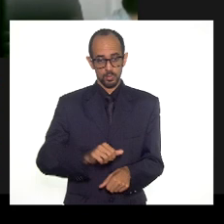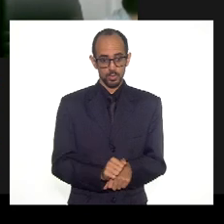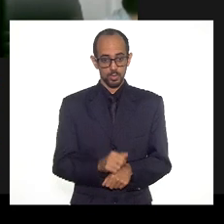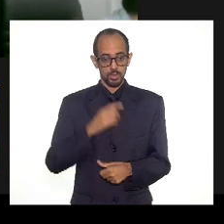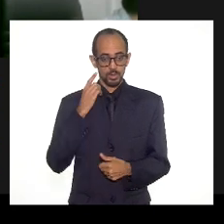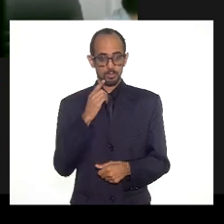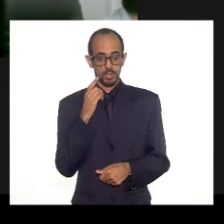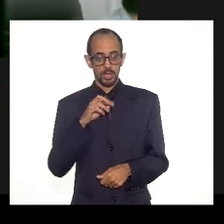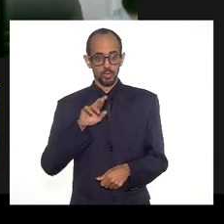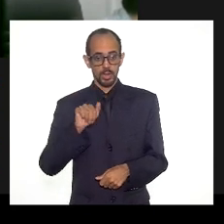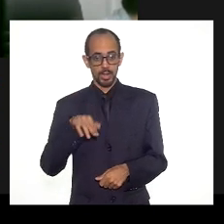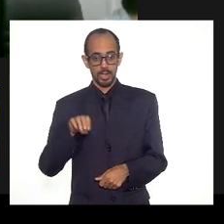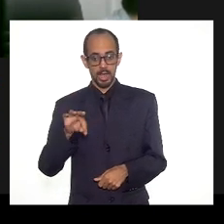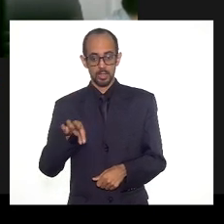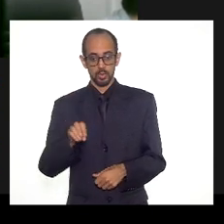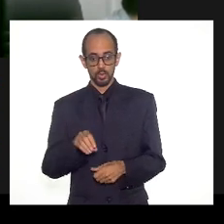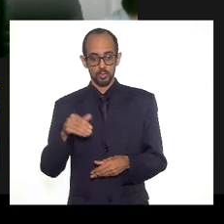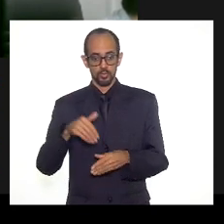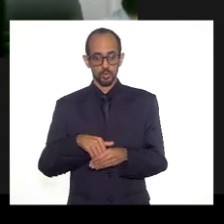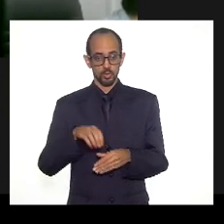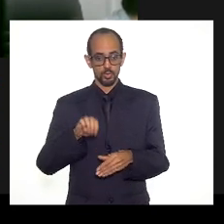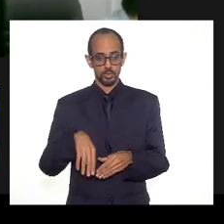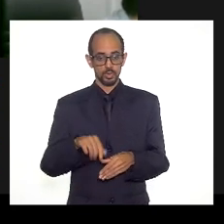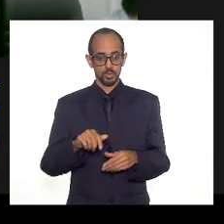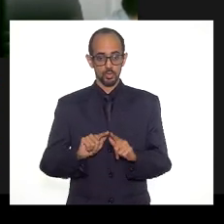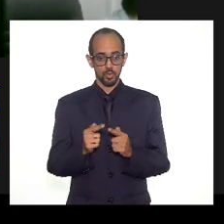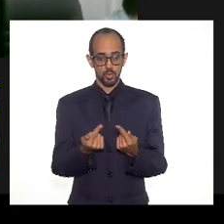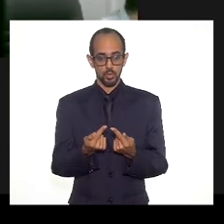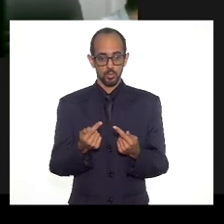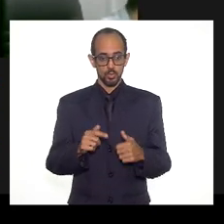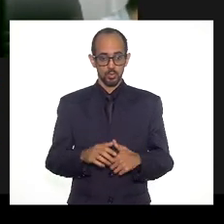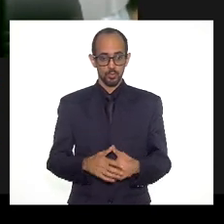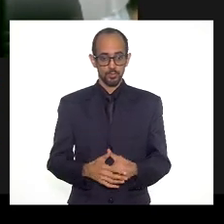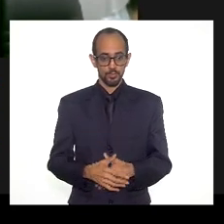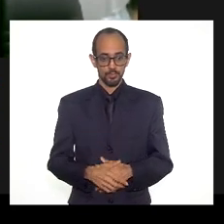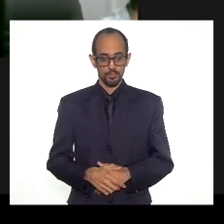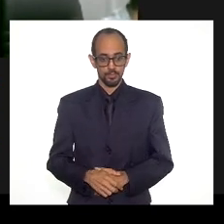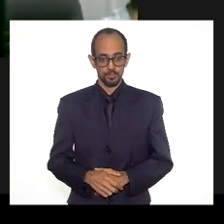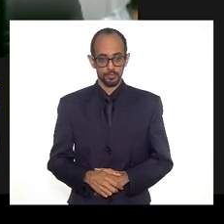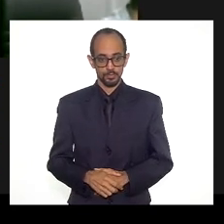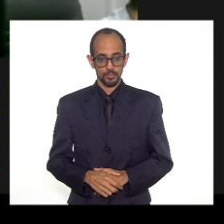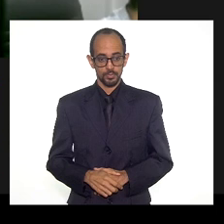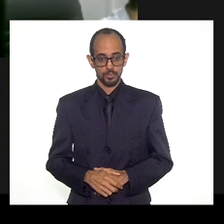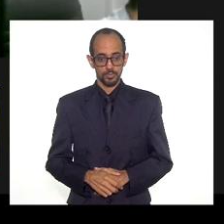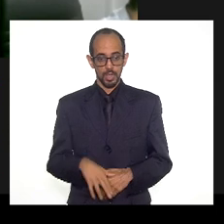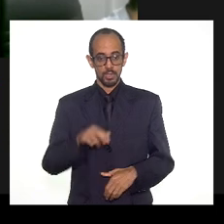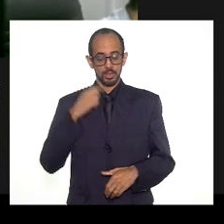Deputado Renato Zaca votou sim no grupo. Deputado Rodrigo Amorim.